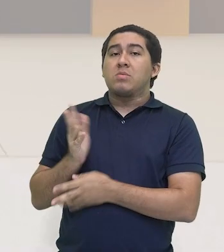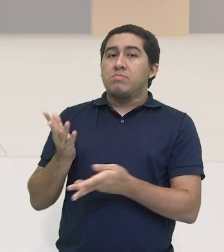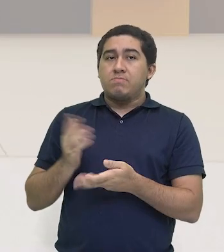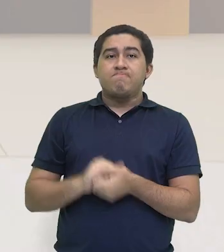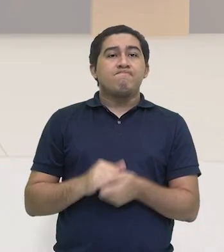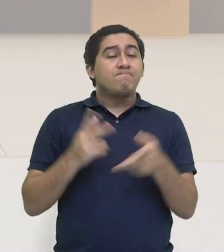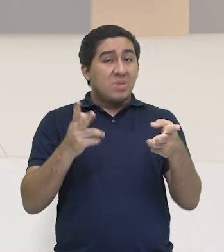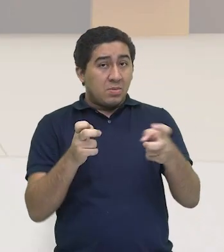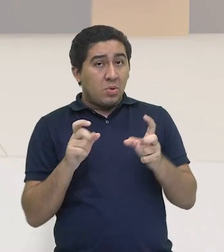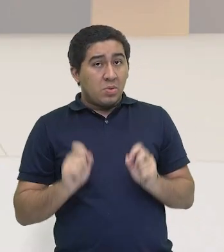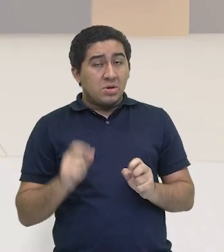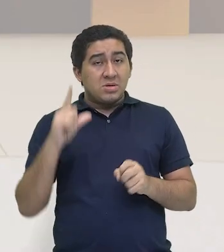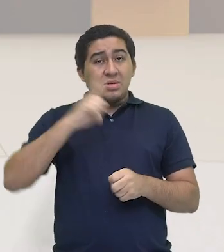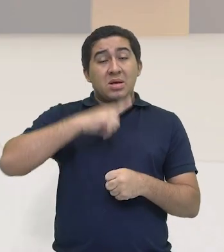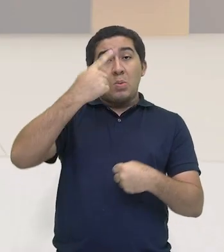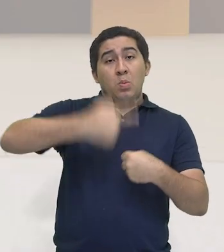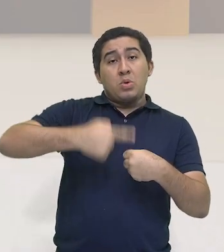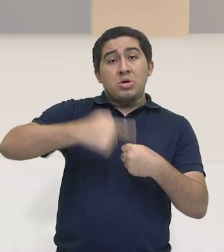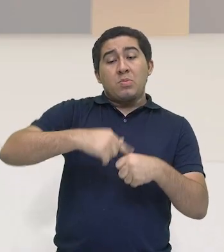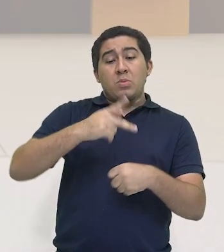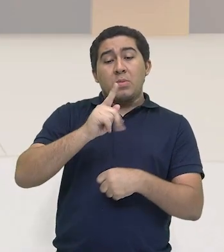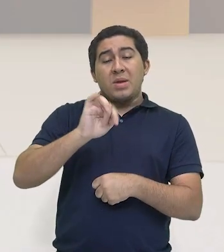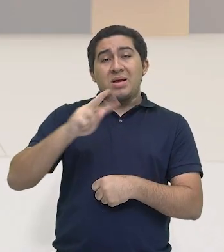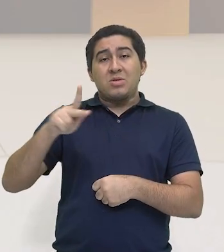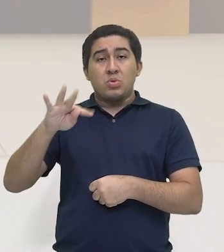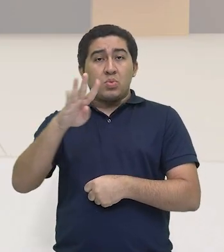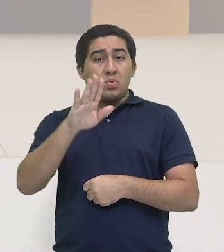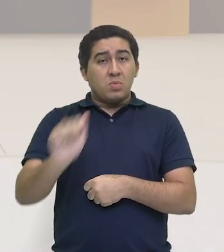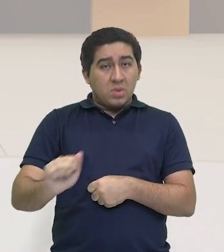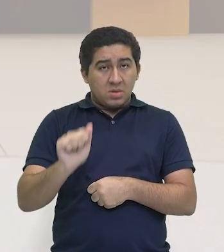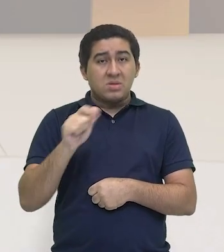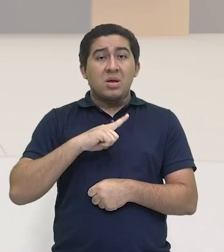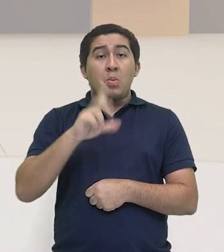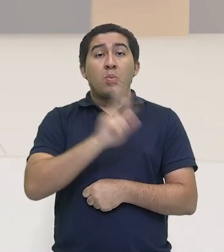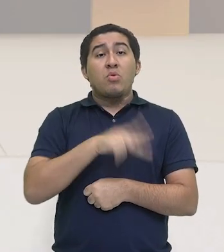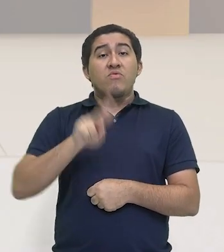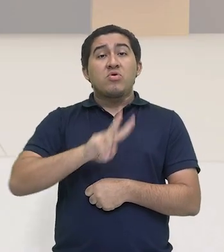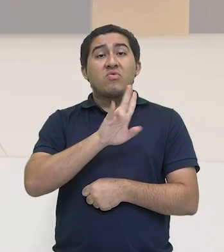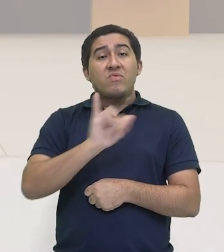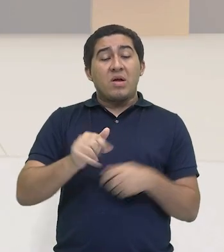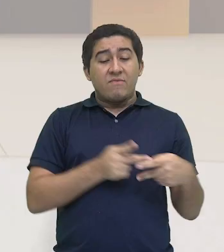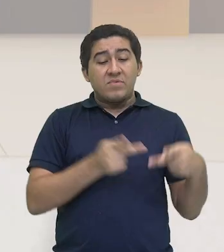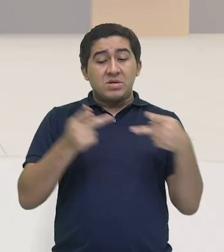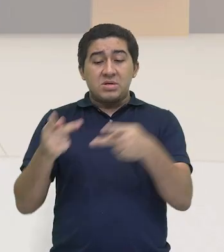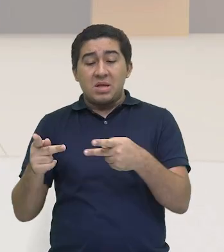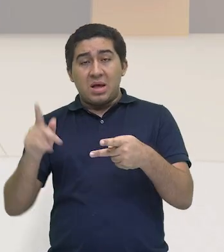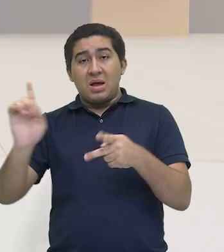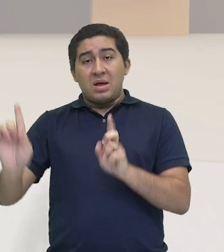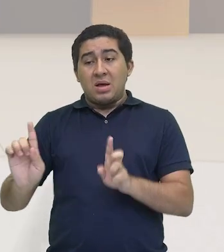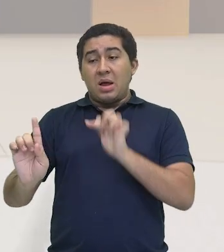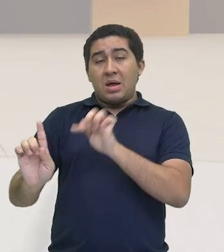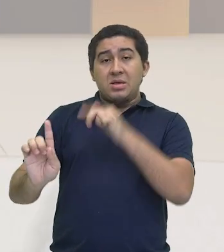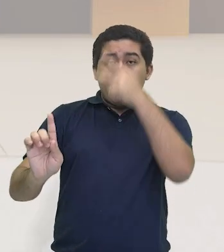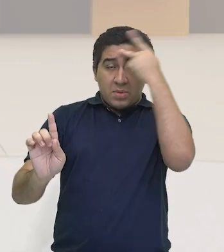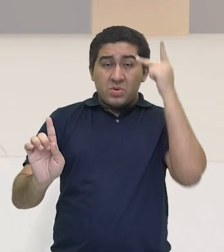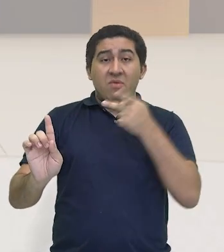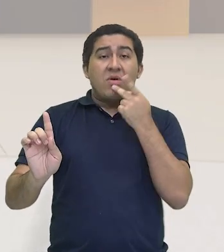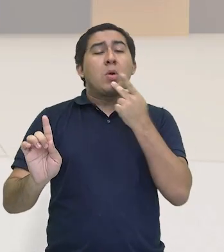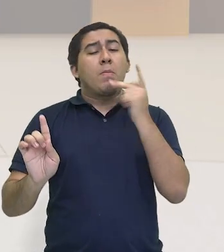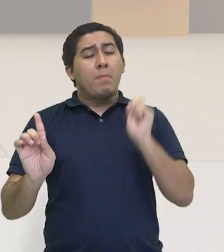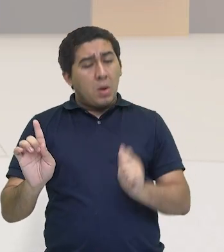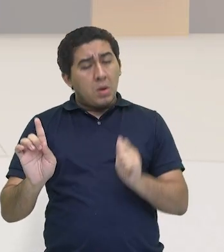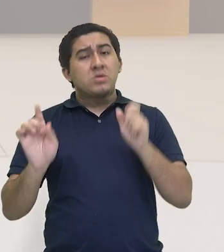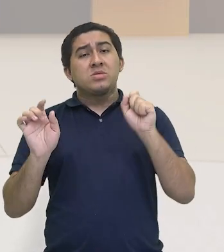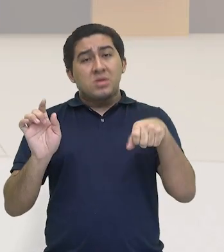de Paracatuba que nós acompanhamos, os professores foram lá falar com alguém e esse alguém estava disposto a contar ali